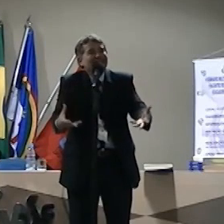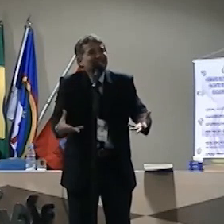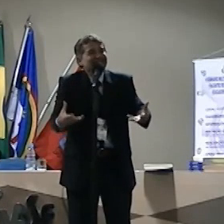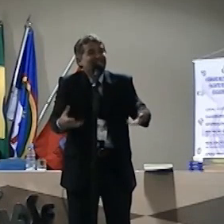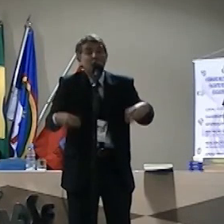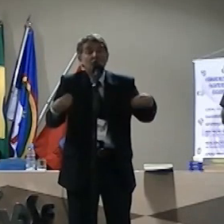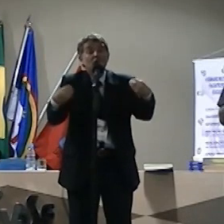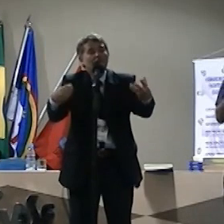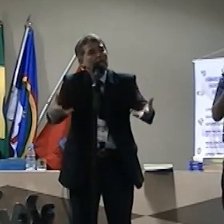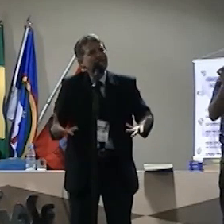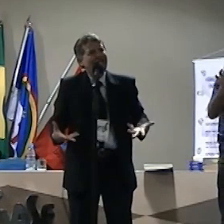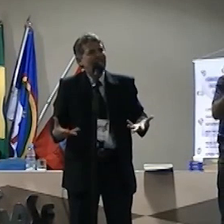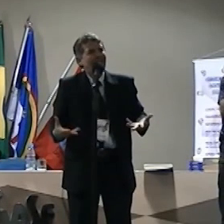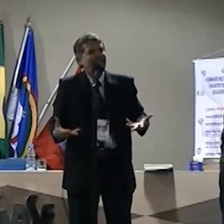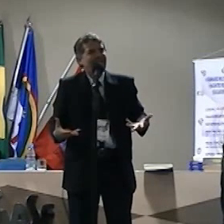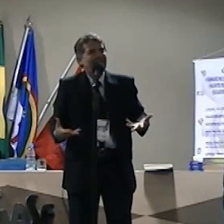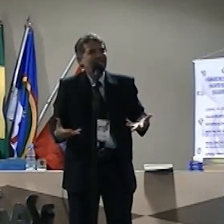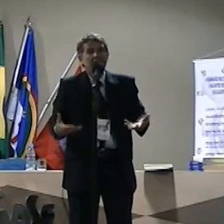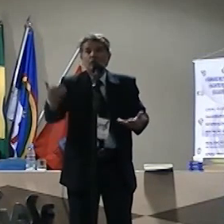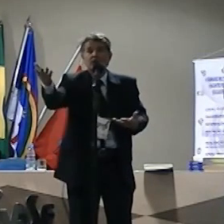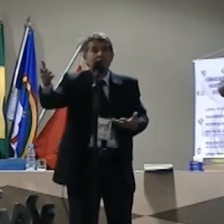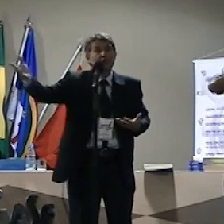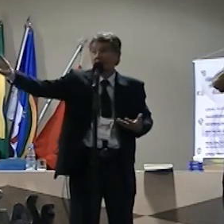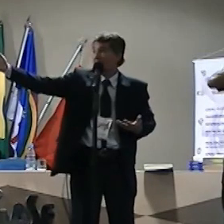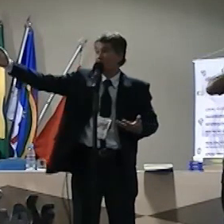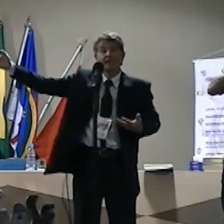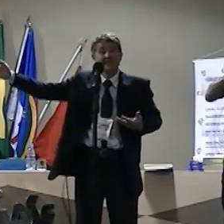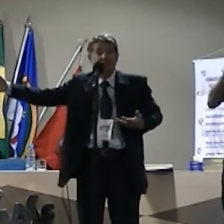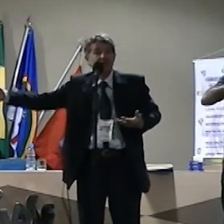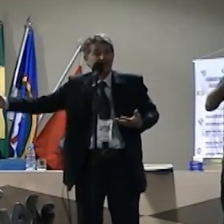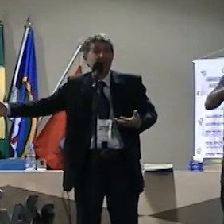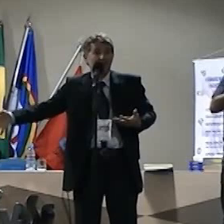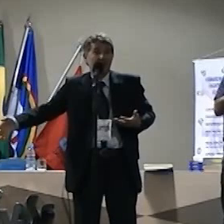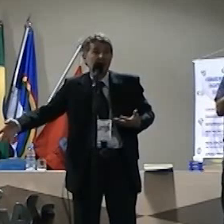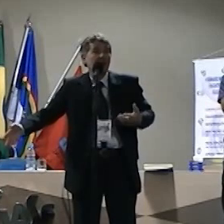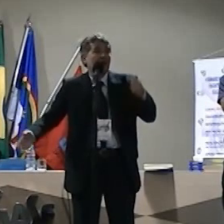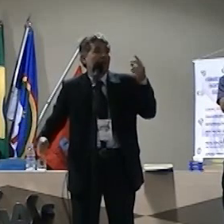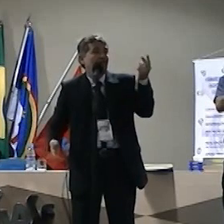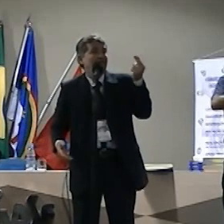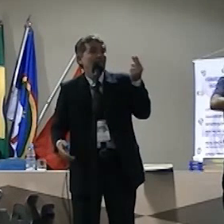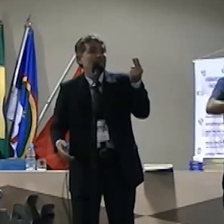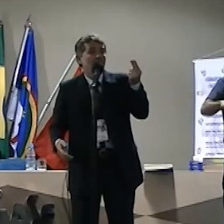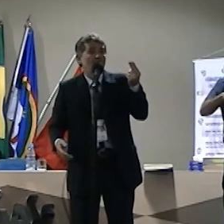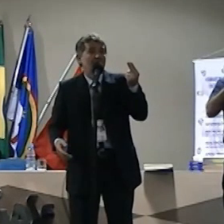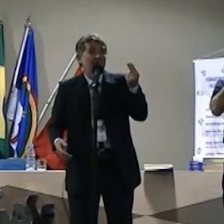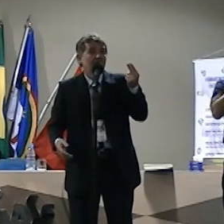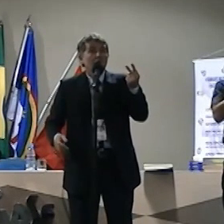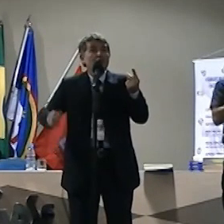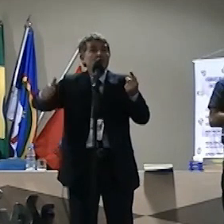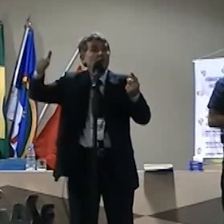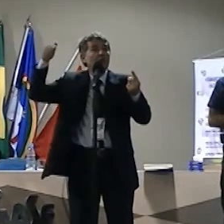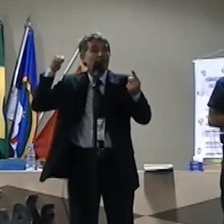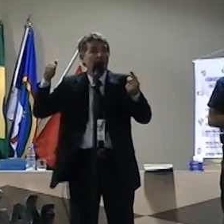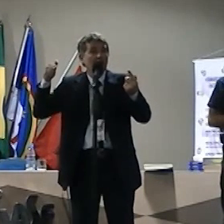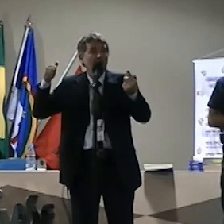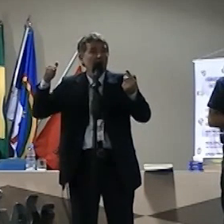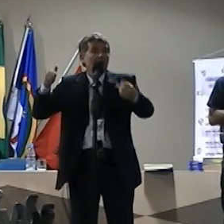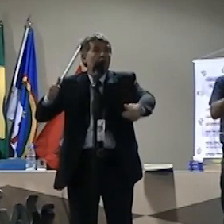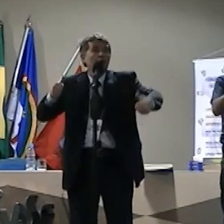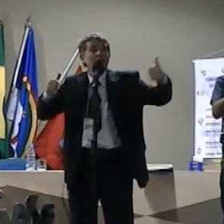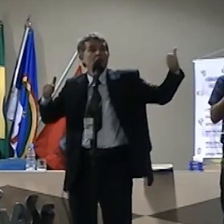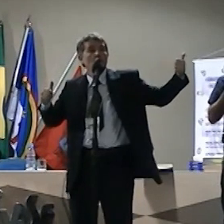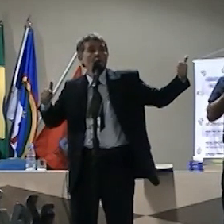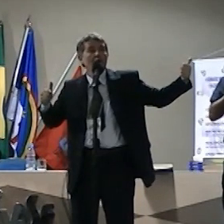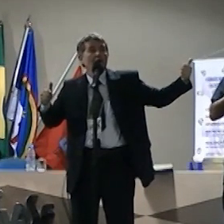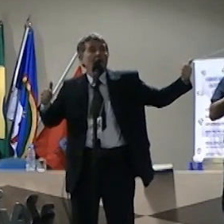que apresentar, eu tenho que mostrar para ele. Depois dessa fala minha aqui, eu vou falar 2 coisas. Uma sobre dengue